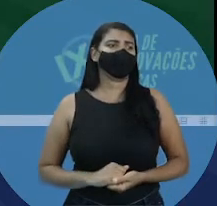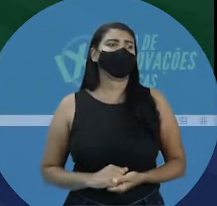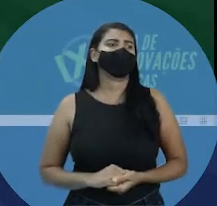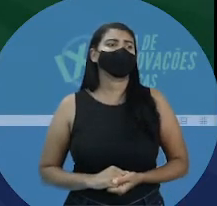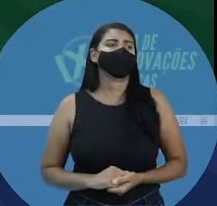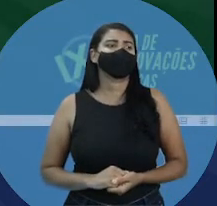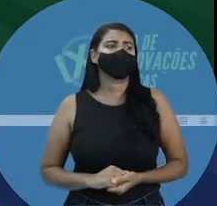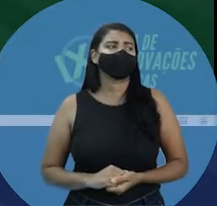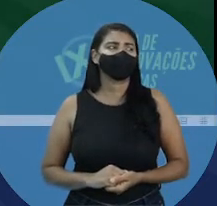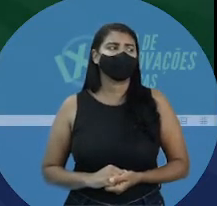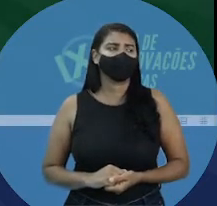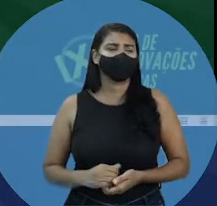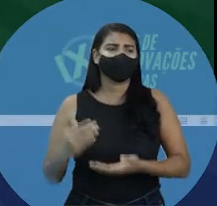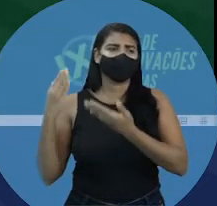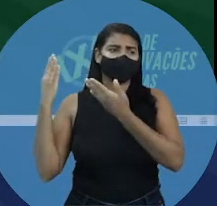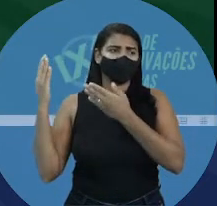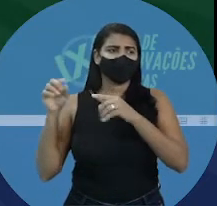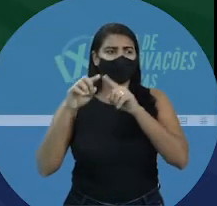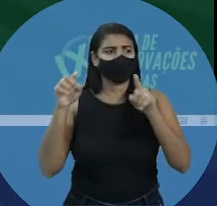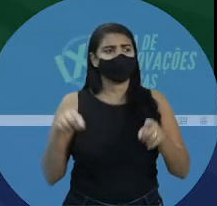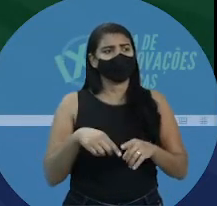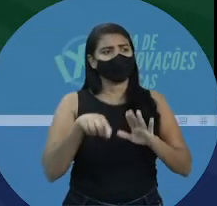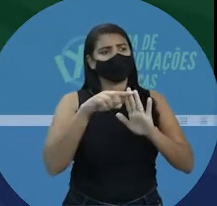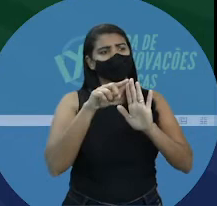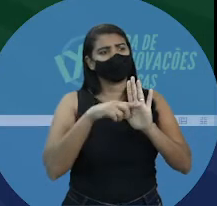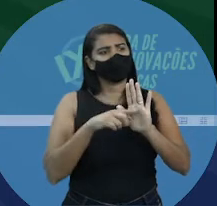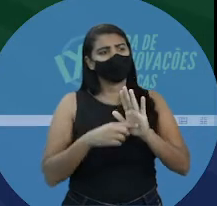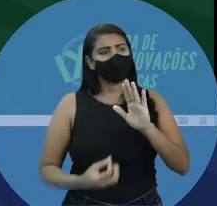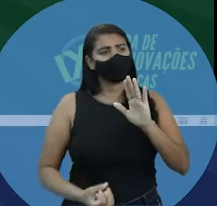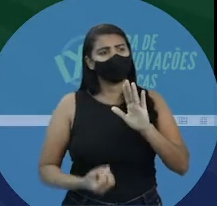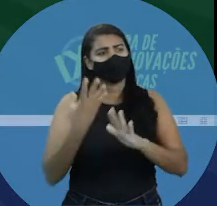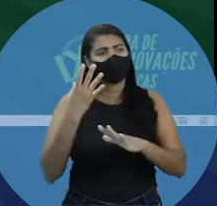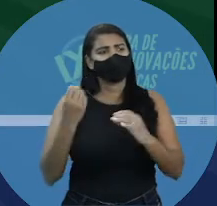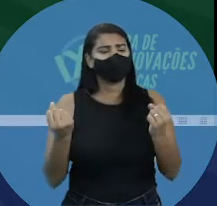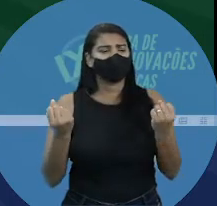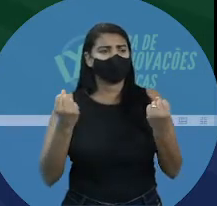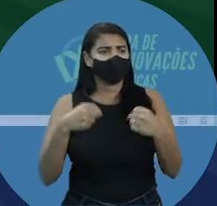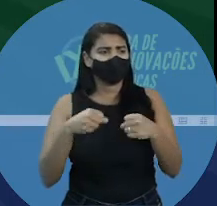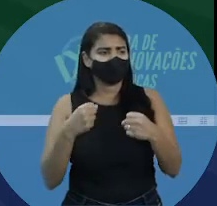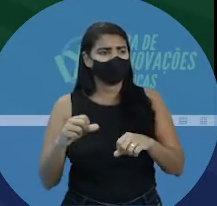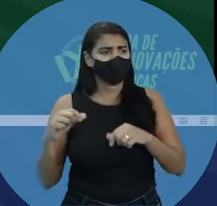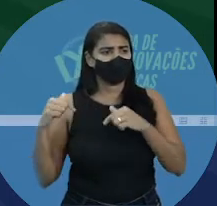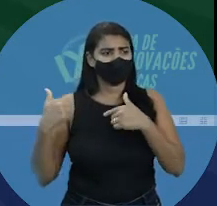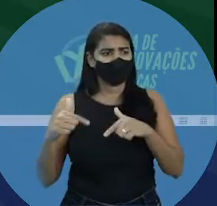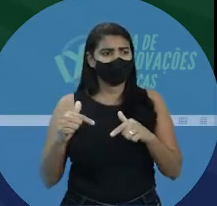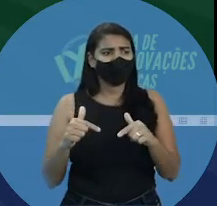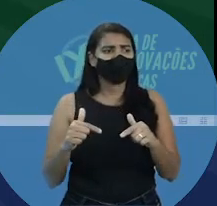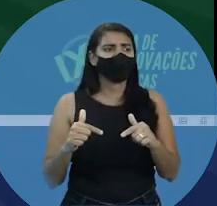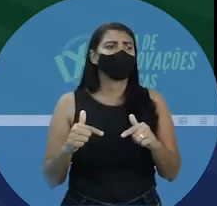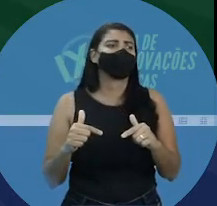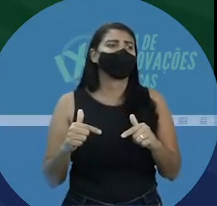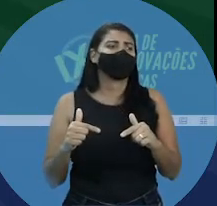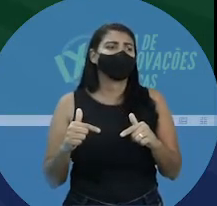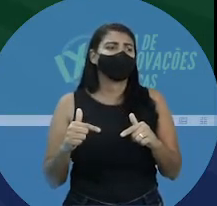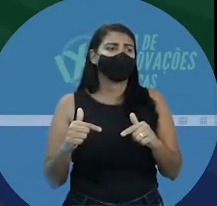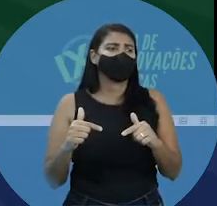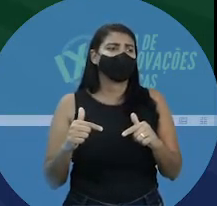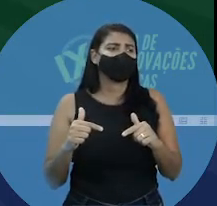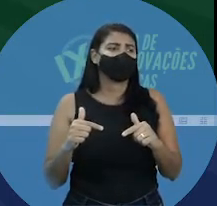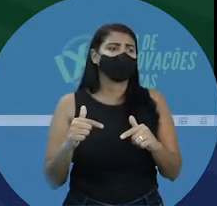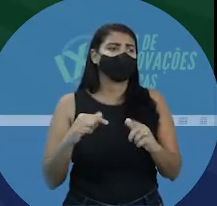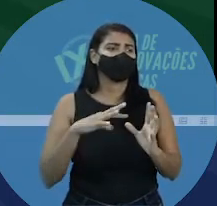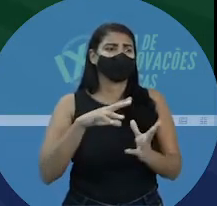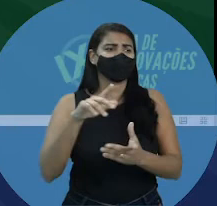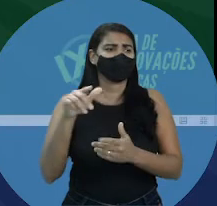Esse projeto ele surgiu com a necessidade de trabalhar a questão ambiental